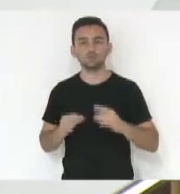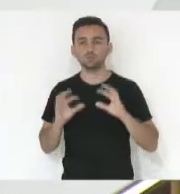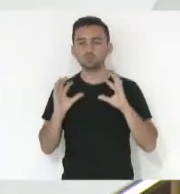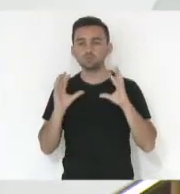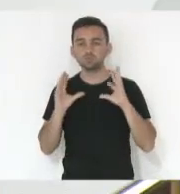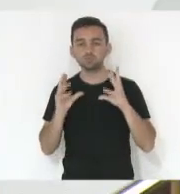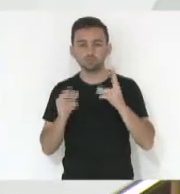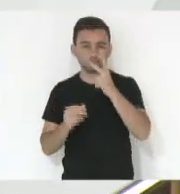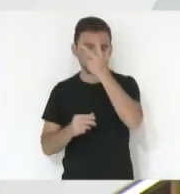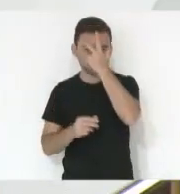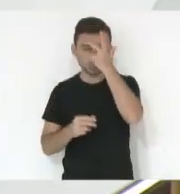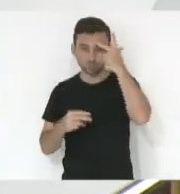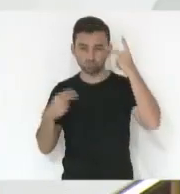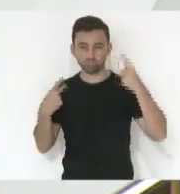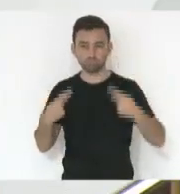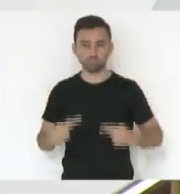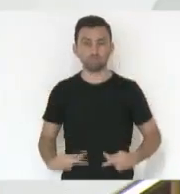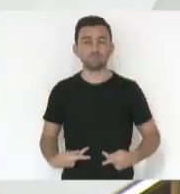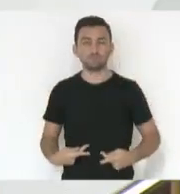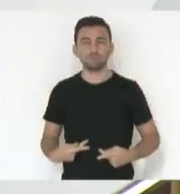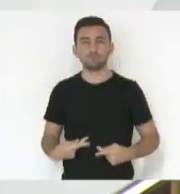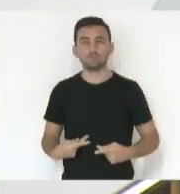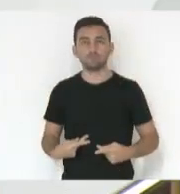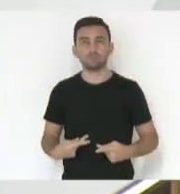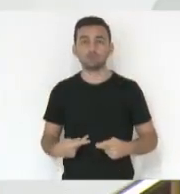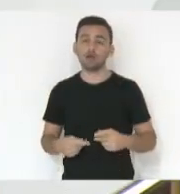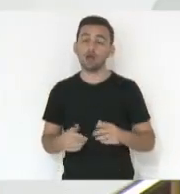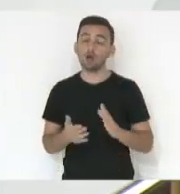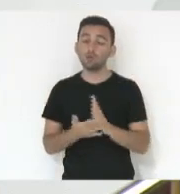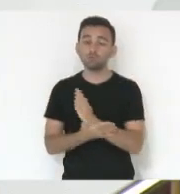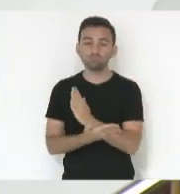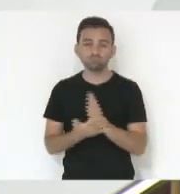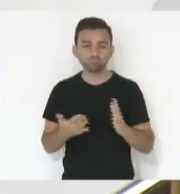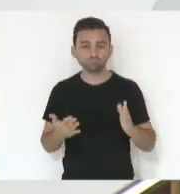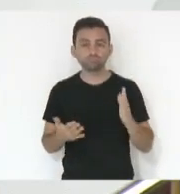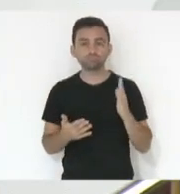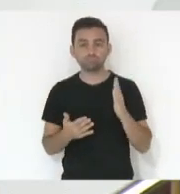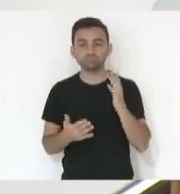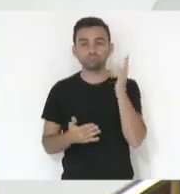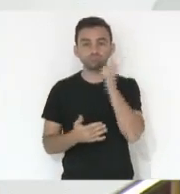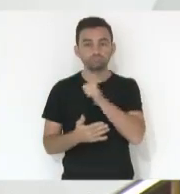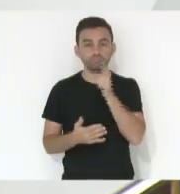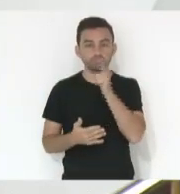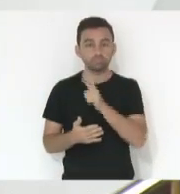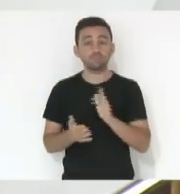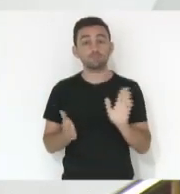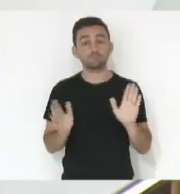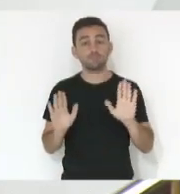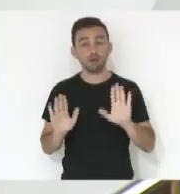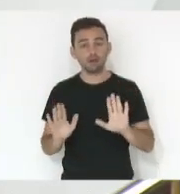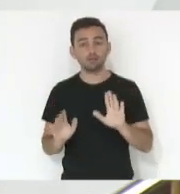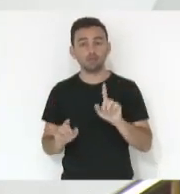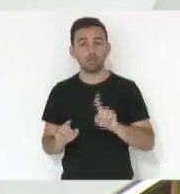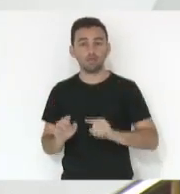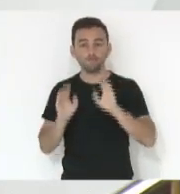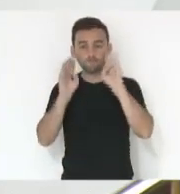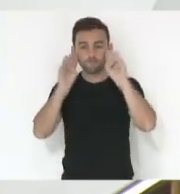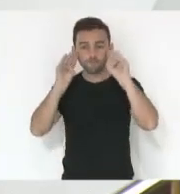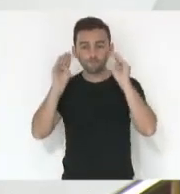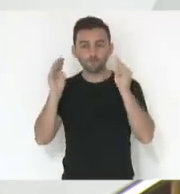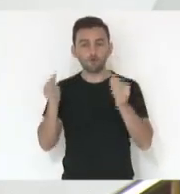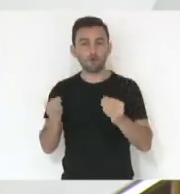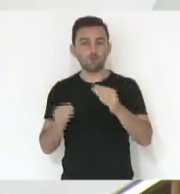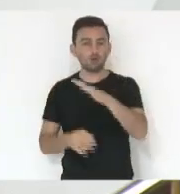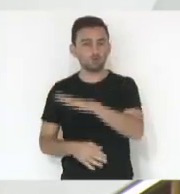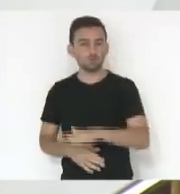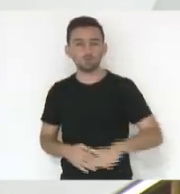humanos. Não é privilégio de alguns, mas é direcionada a todos os